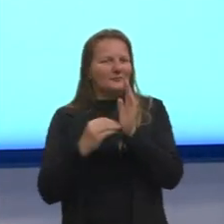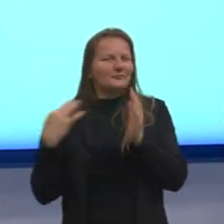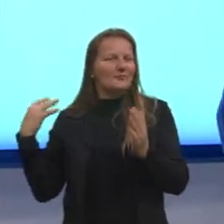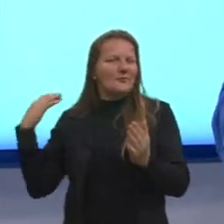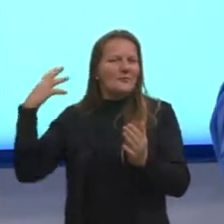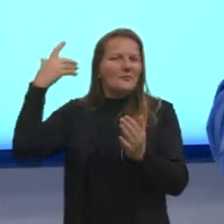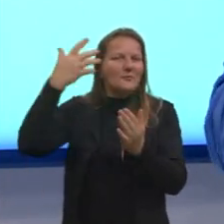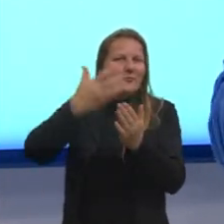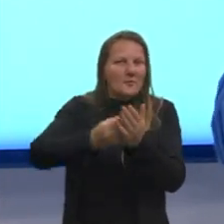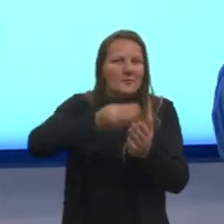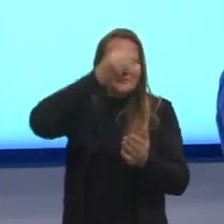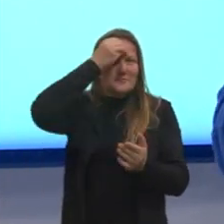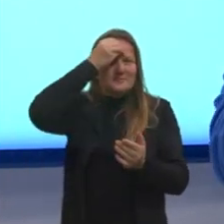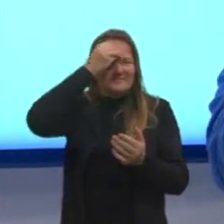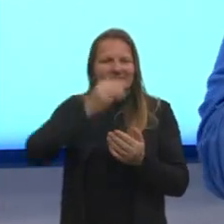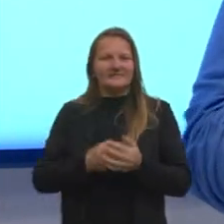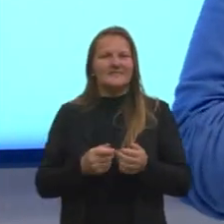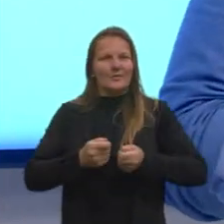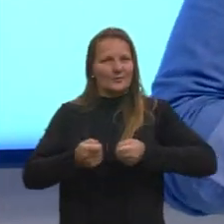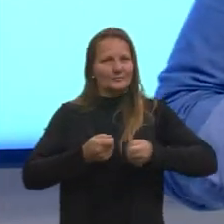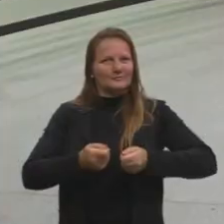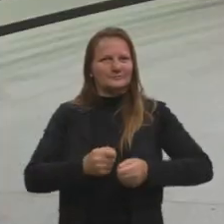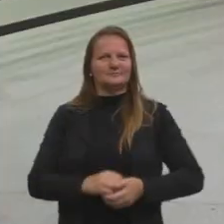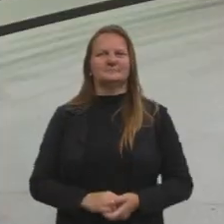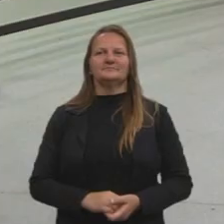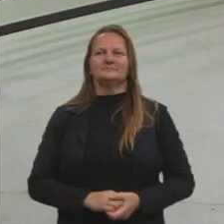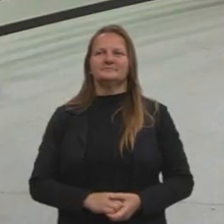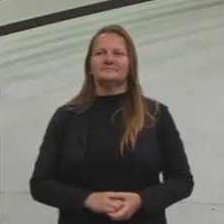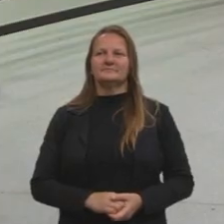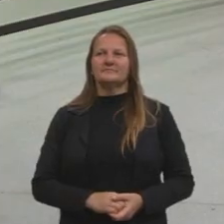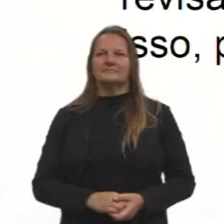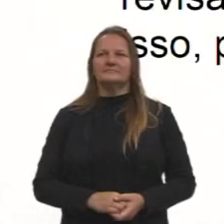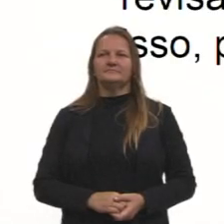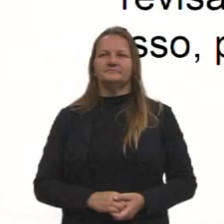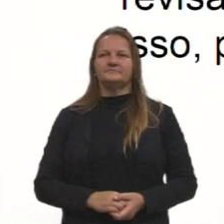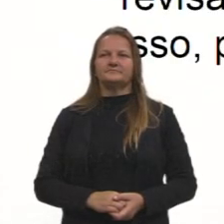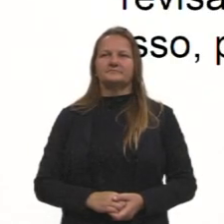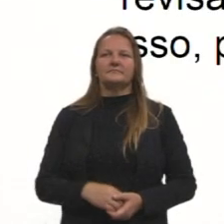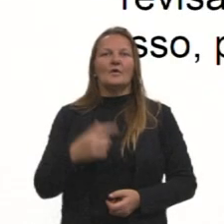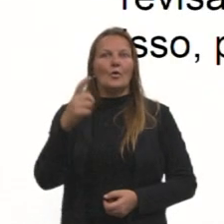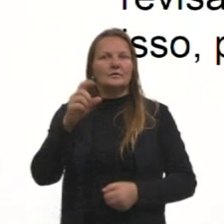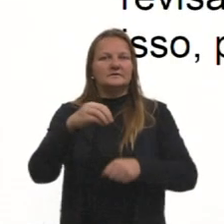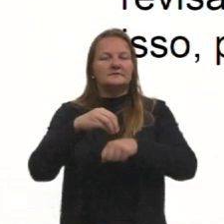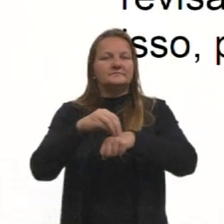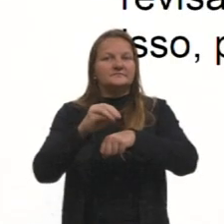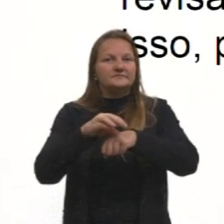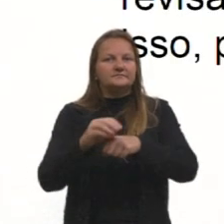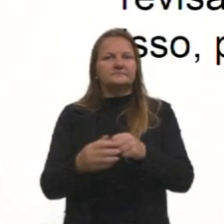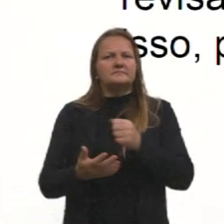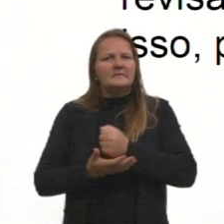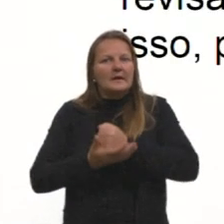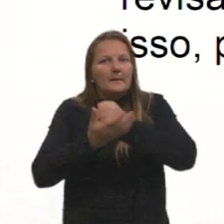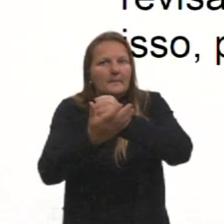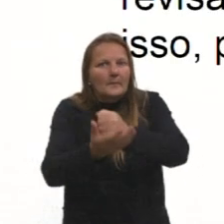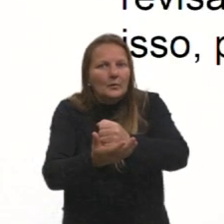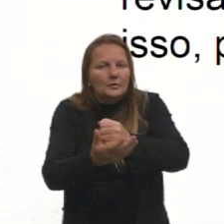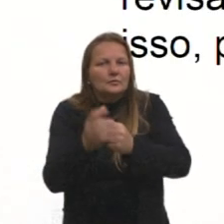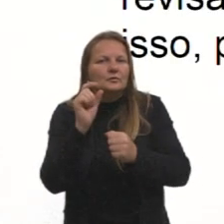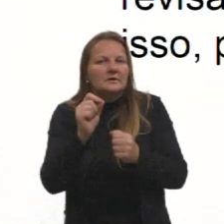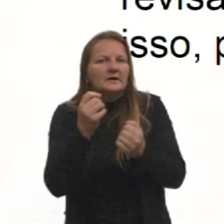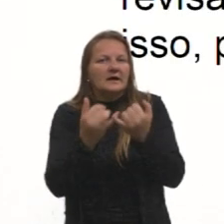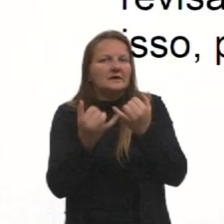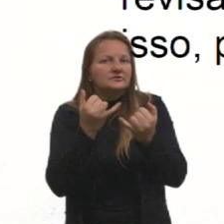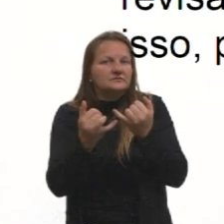mas a gente precisa estar controlado a próxima dica então o apoio além das atividades